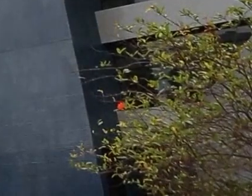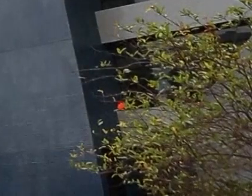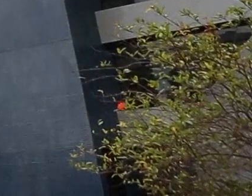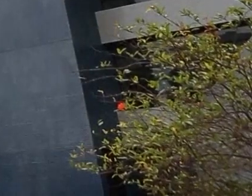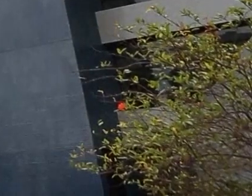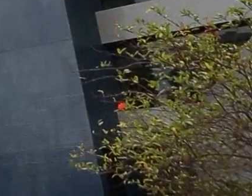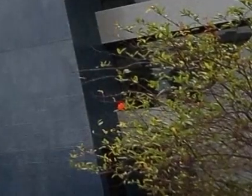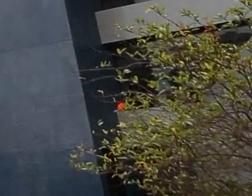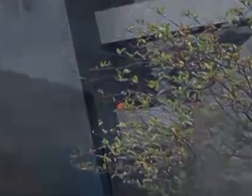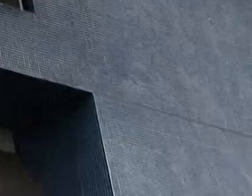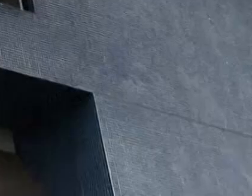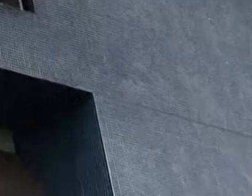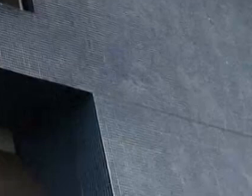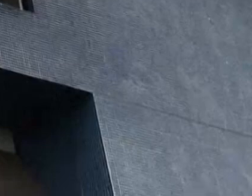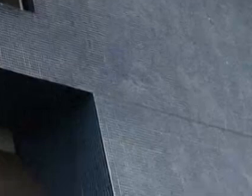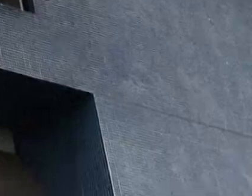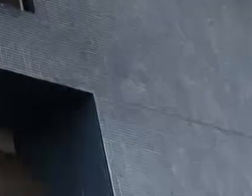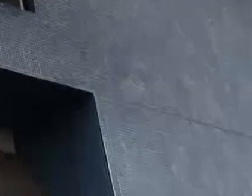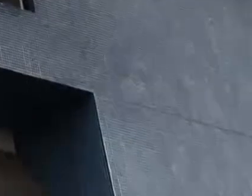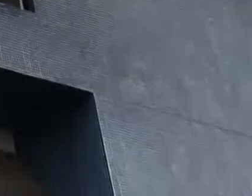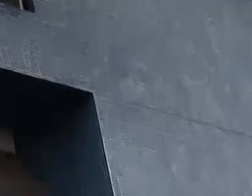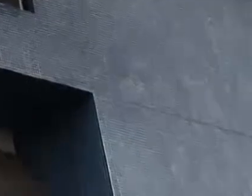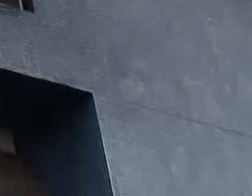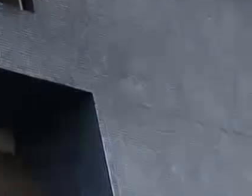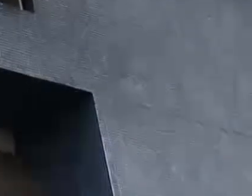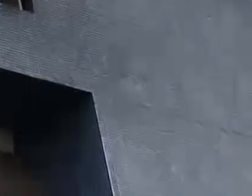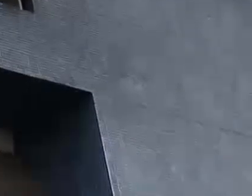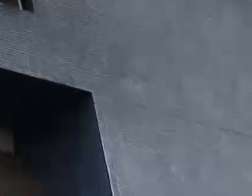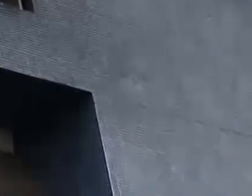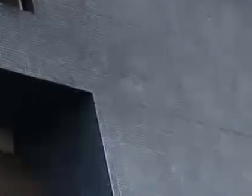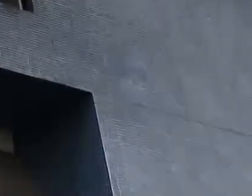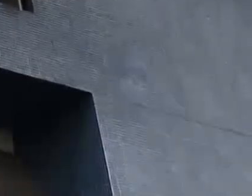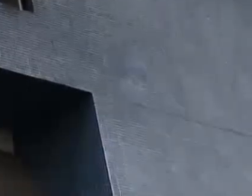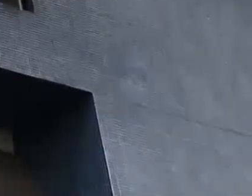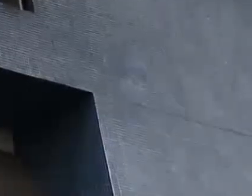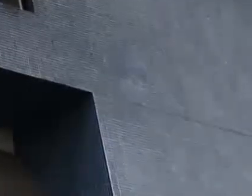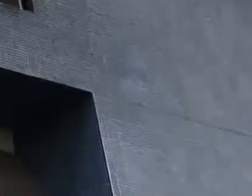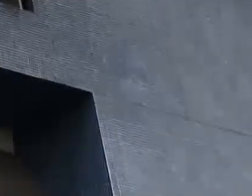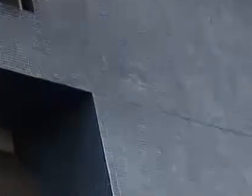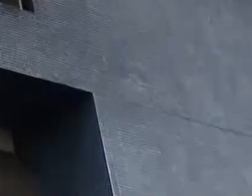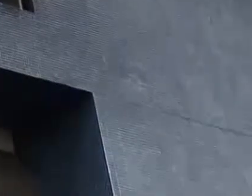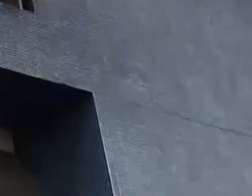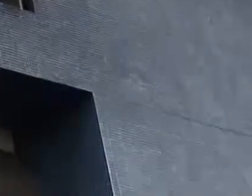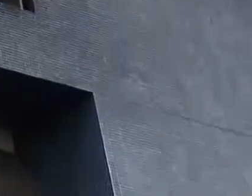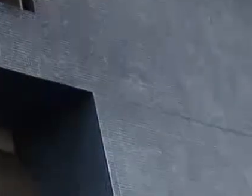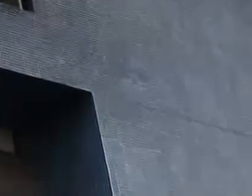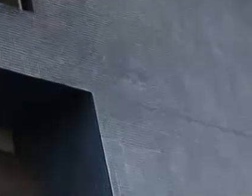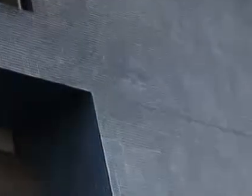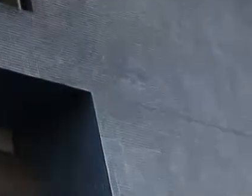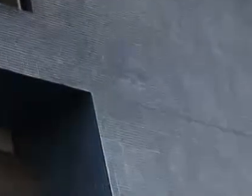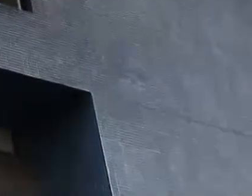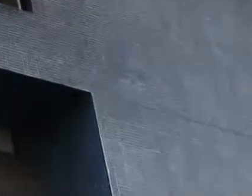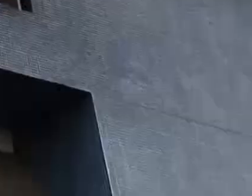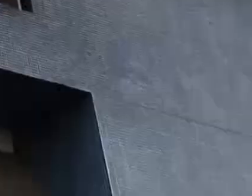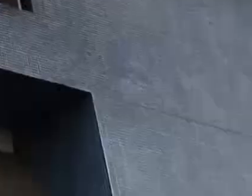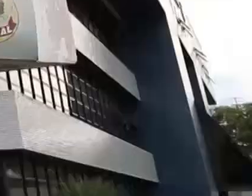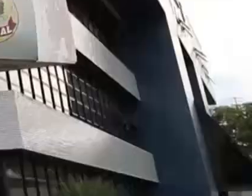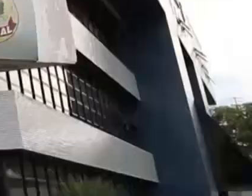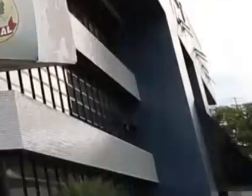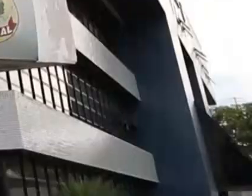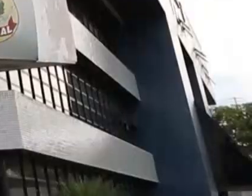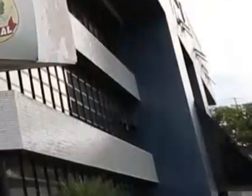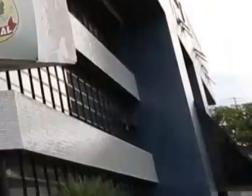estão sendo homologadas pelo Supremo Tribunal Federal na pessoa do juiz do ministro e cargo Lewandowski